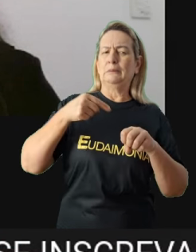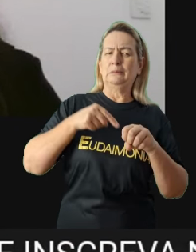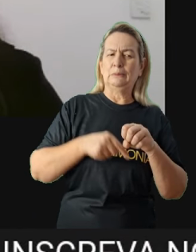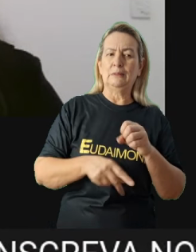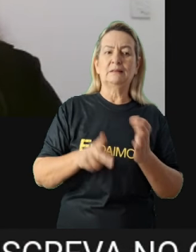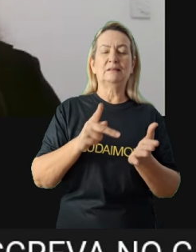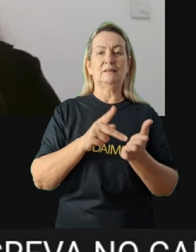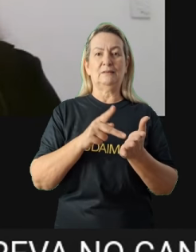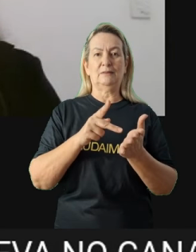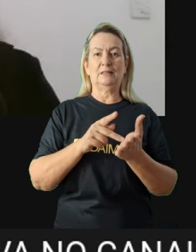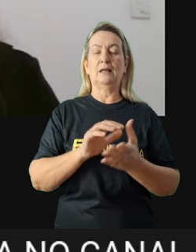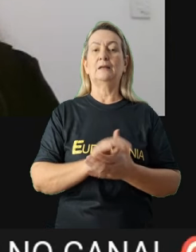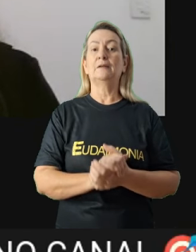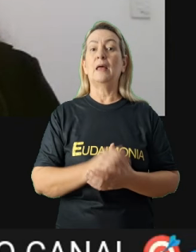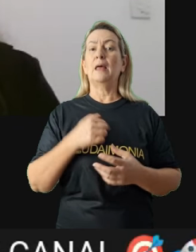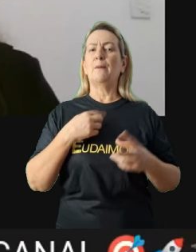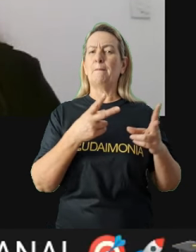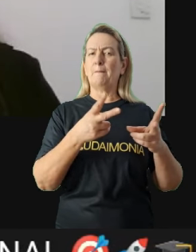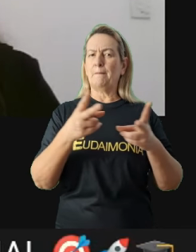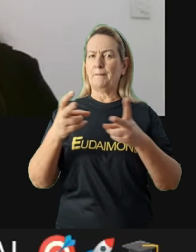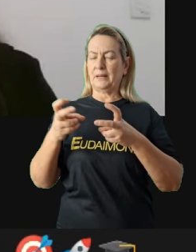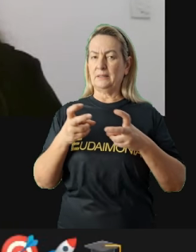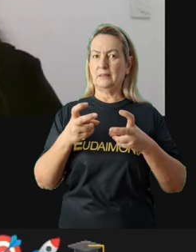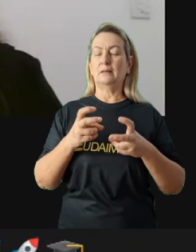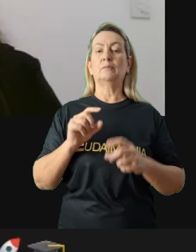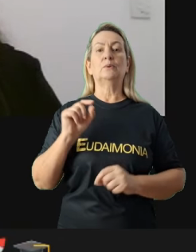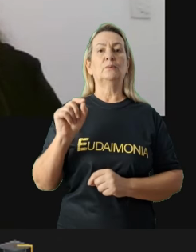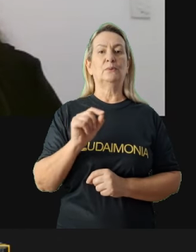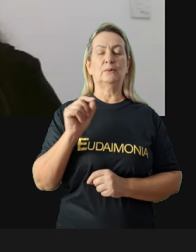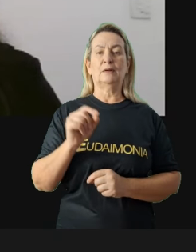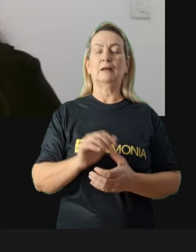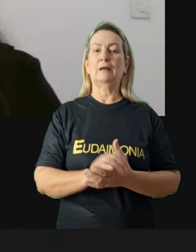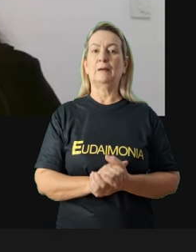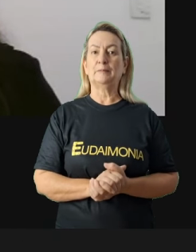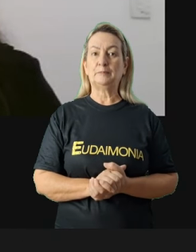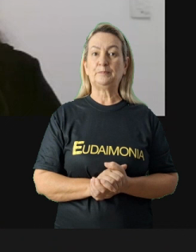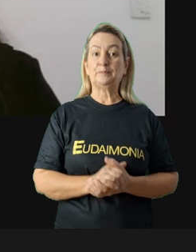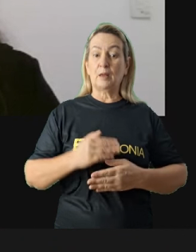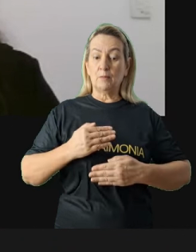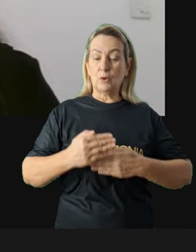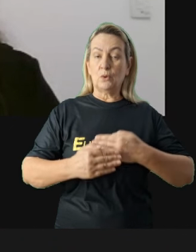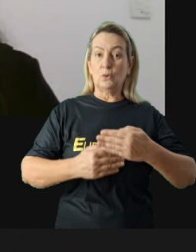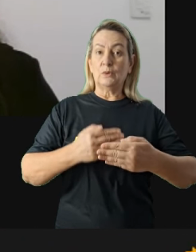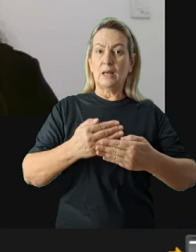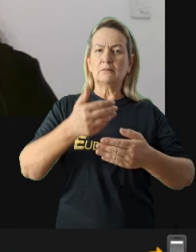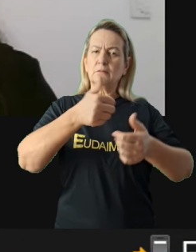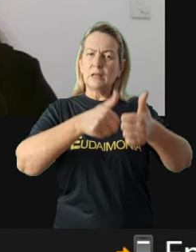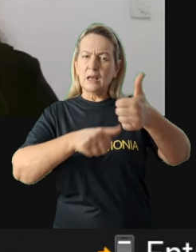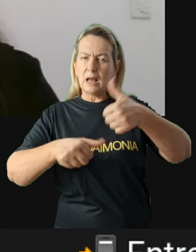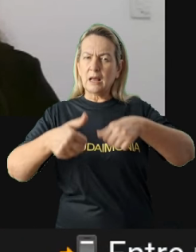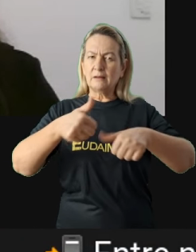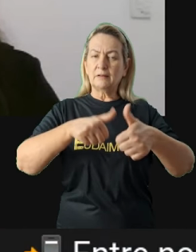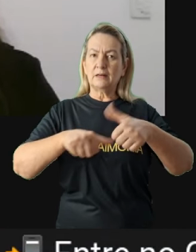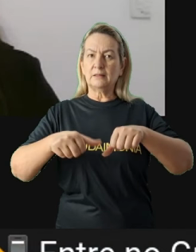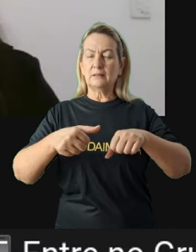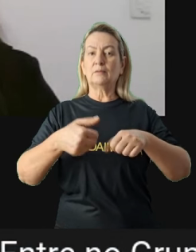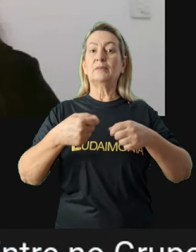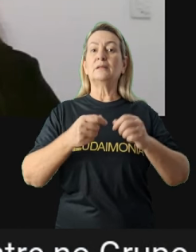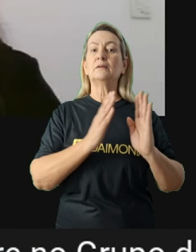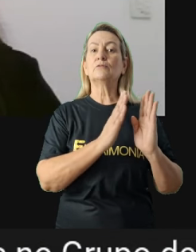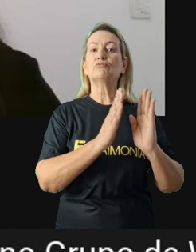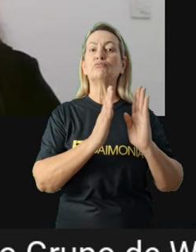rico, não é? E tão complexo ao mesmo tempo. Eu vejo, assim, que o processo de